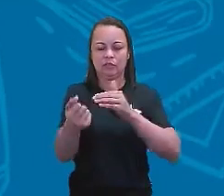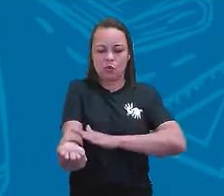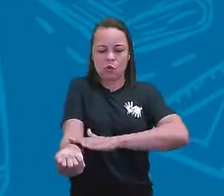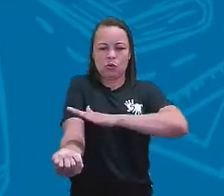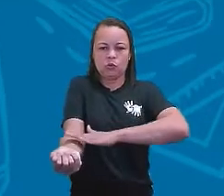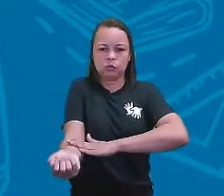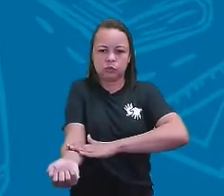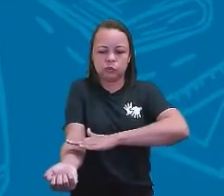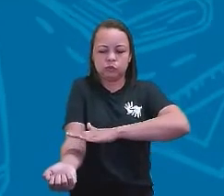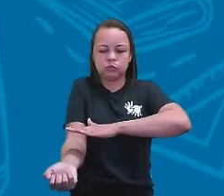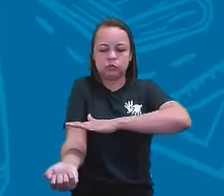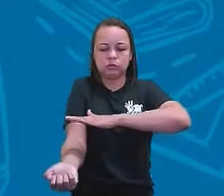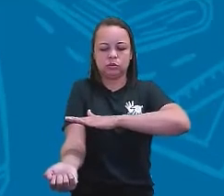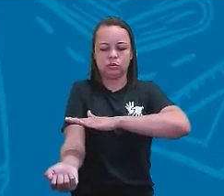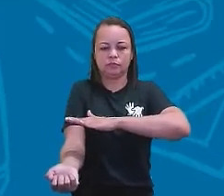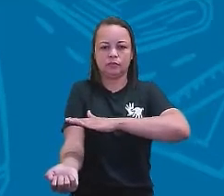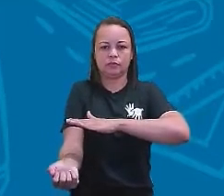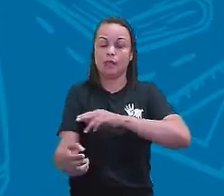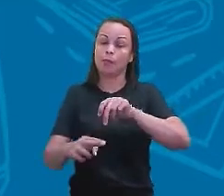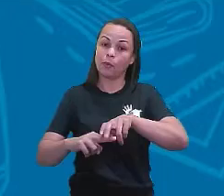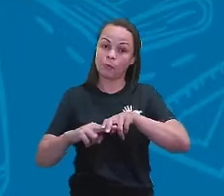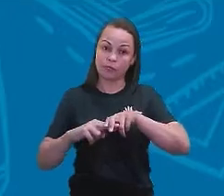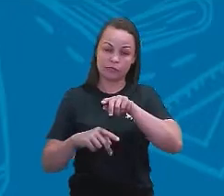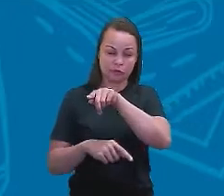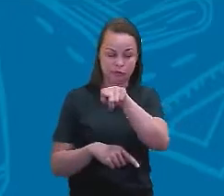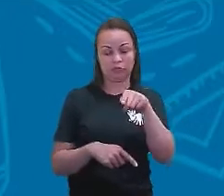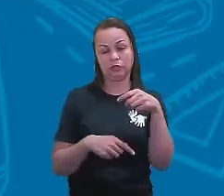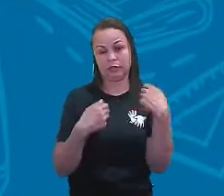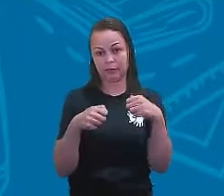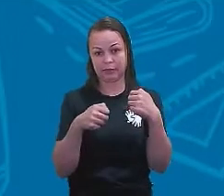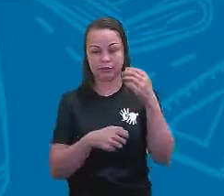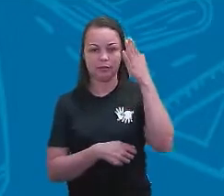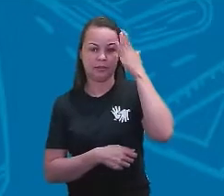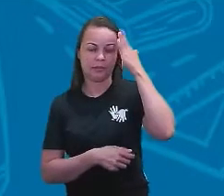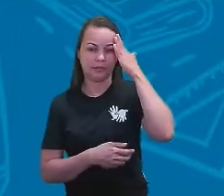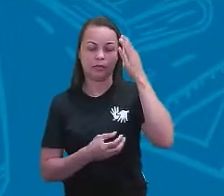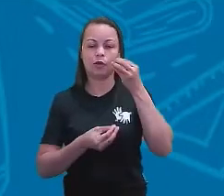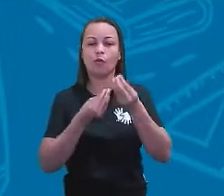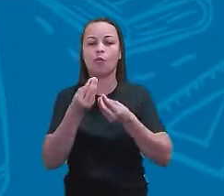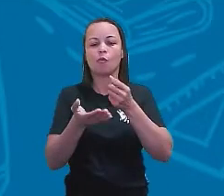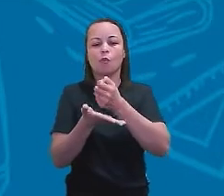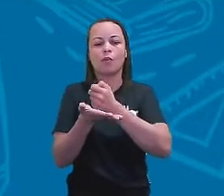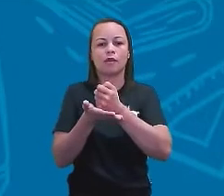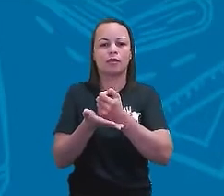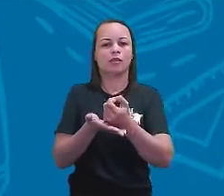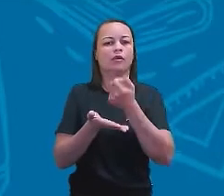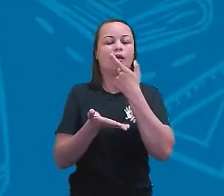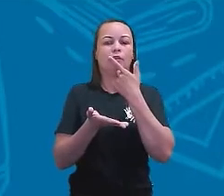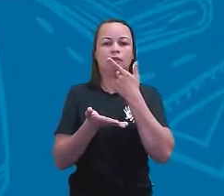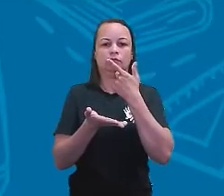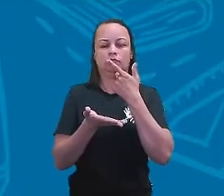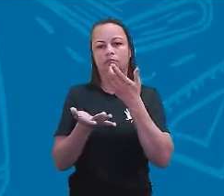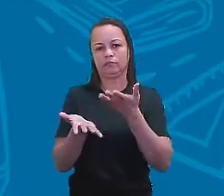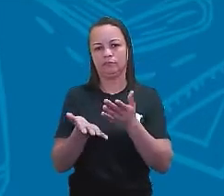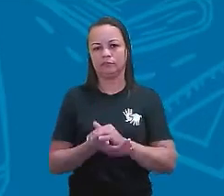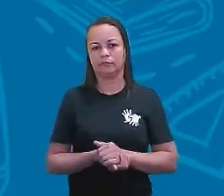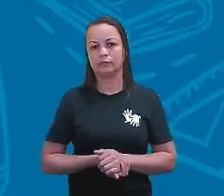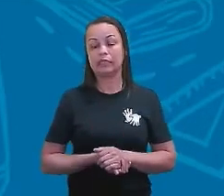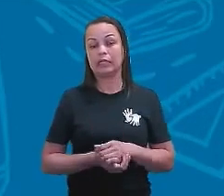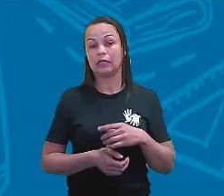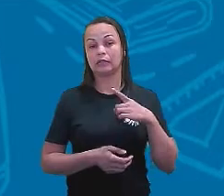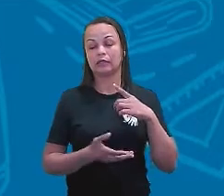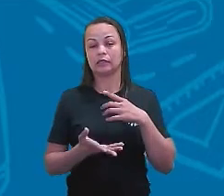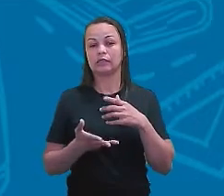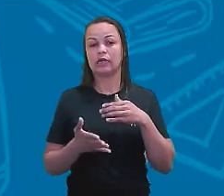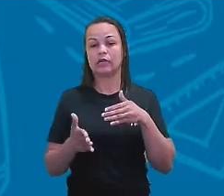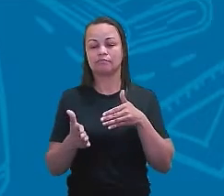pressão arterial. Por isso que, mais uma vez, vocês começam a entender aonde é que os medicamentos agem. Ou seja, é impedir, por exemplo, medicamentos que